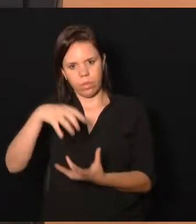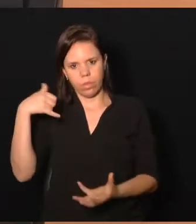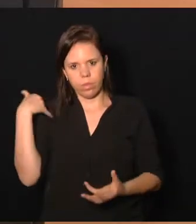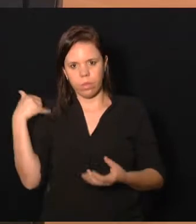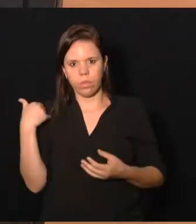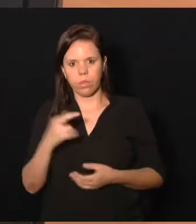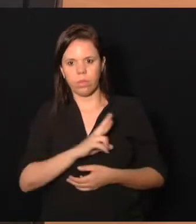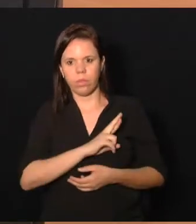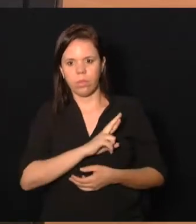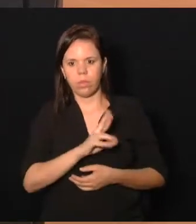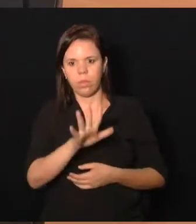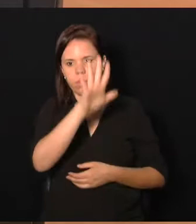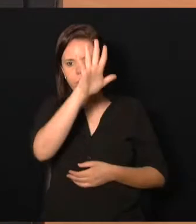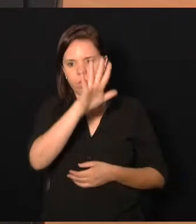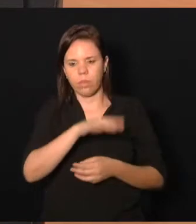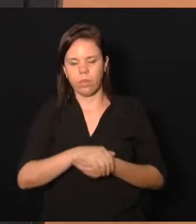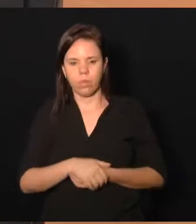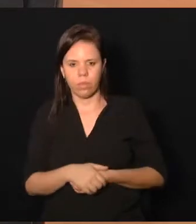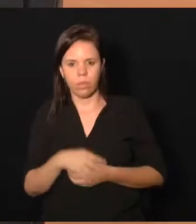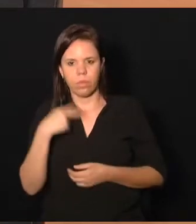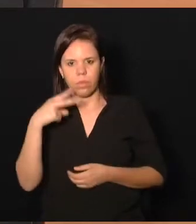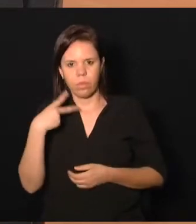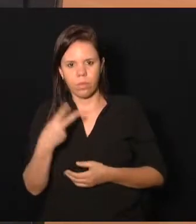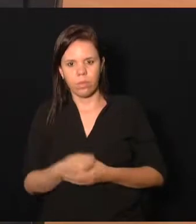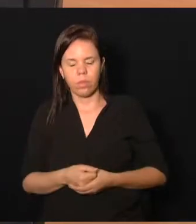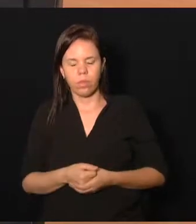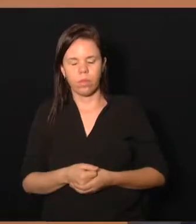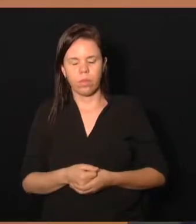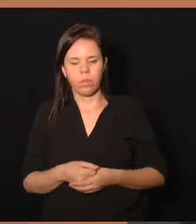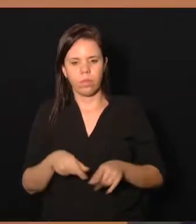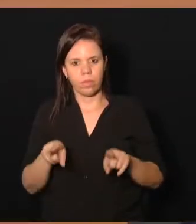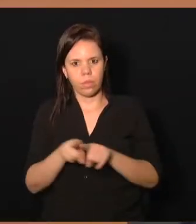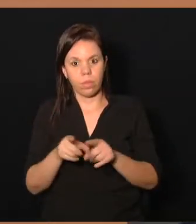Rubens Gás. Também quero fazer aqui